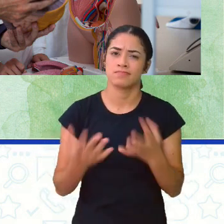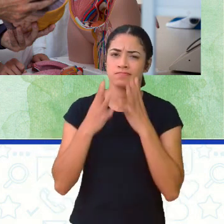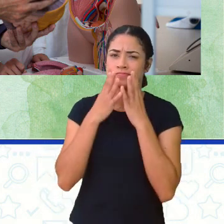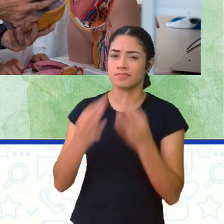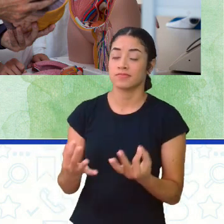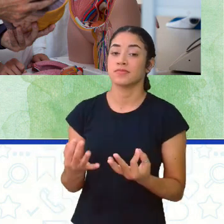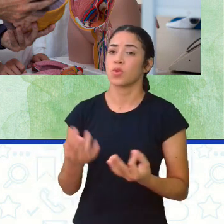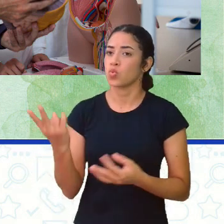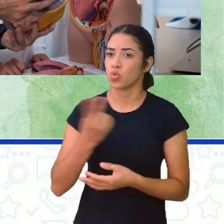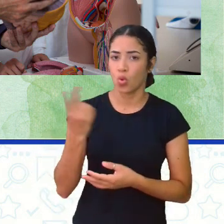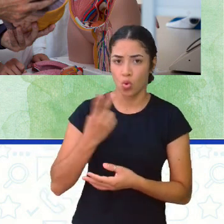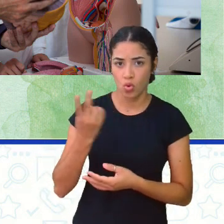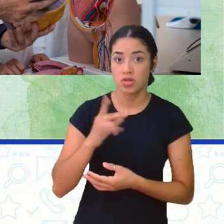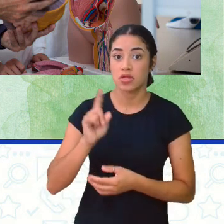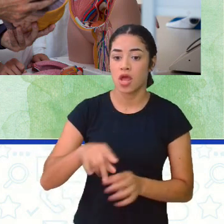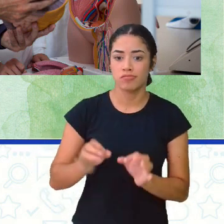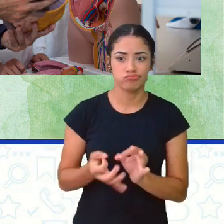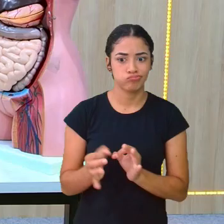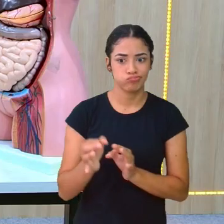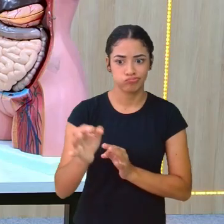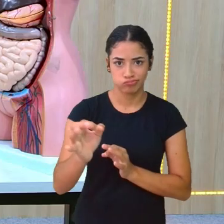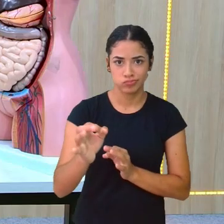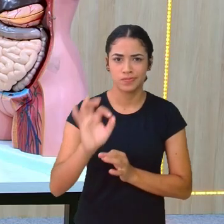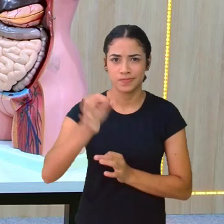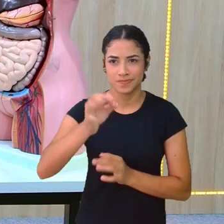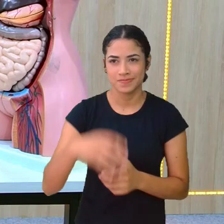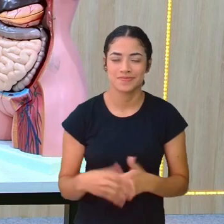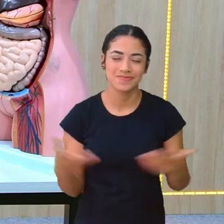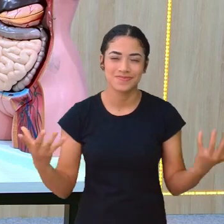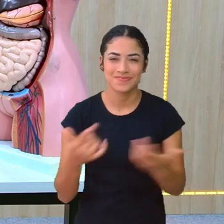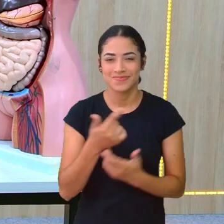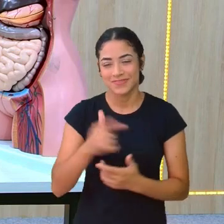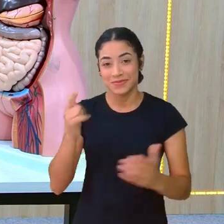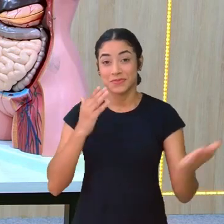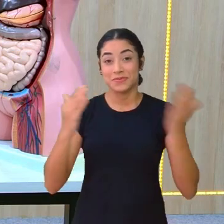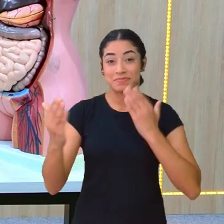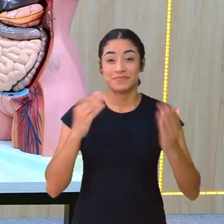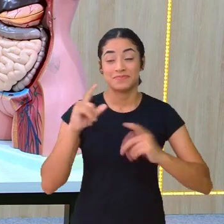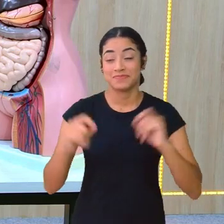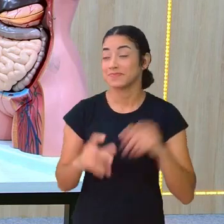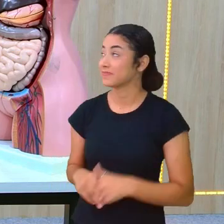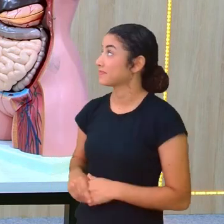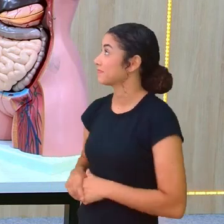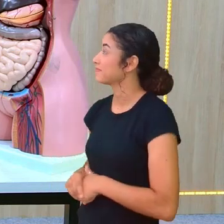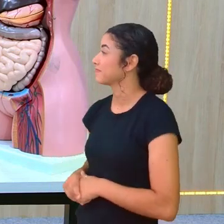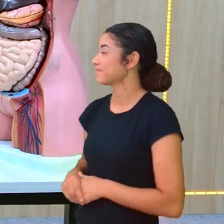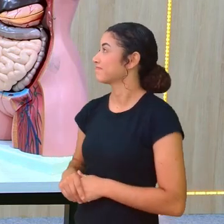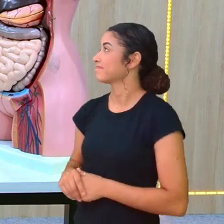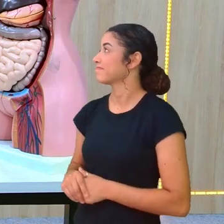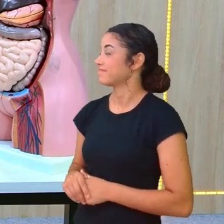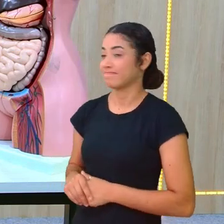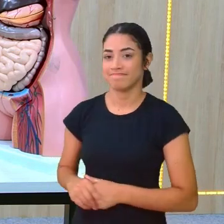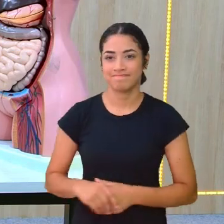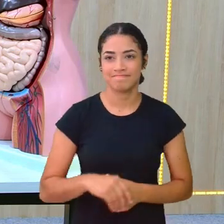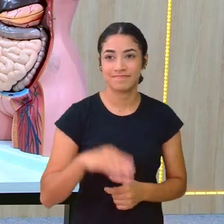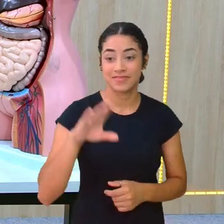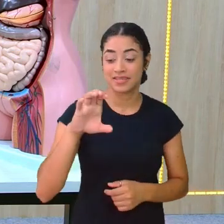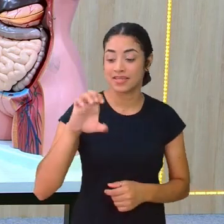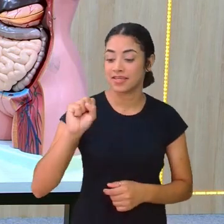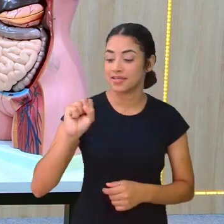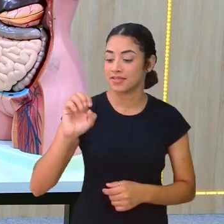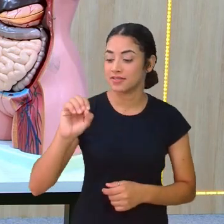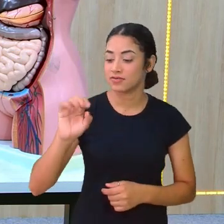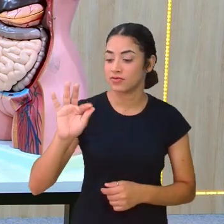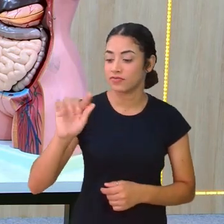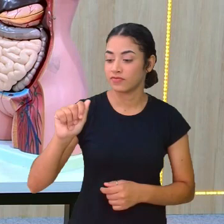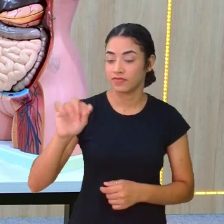intestino grosso, como é longo. E a próxima comparação é a questão aí do esôfago, que eu quero mostrar